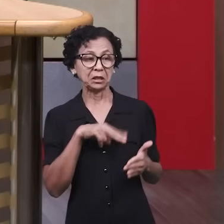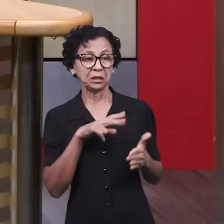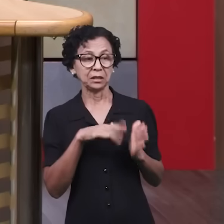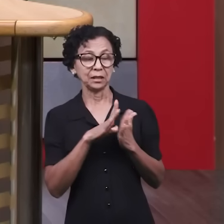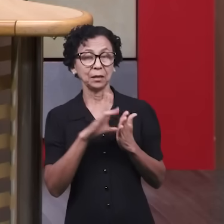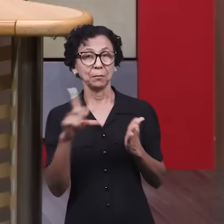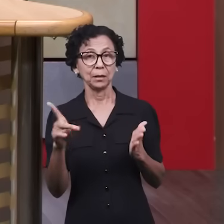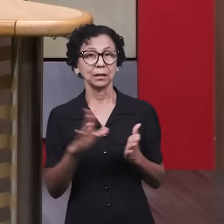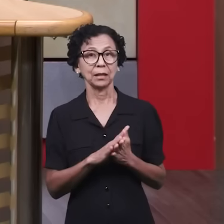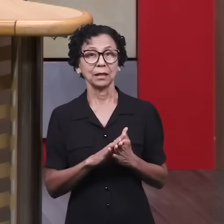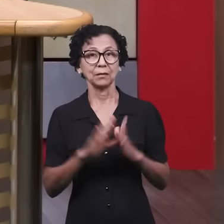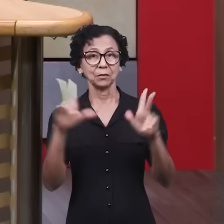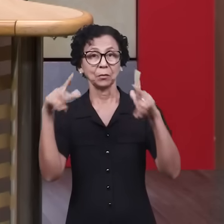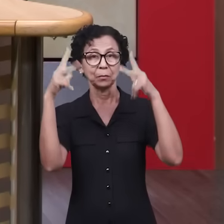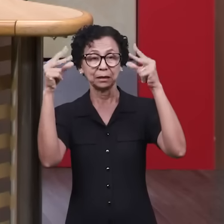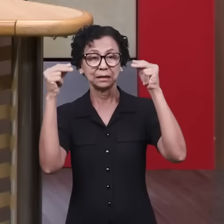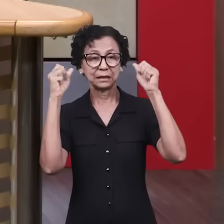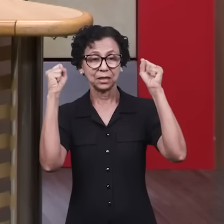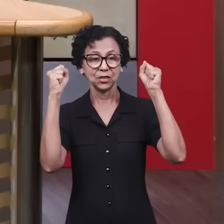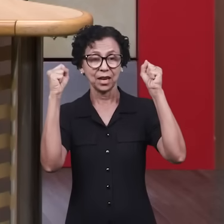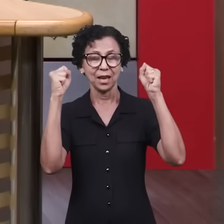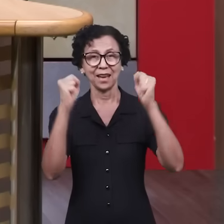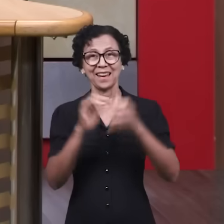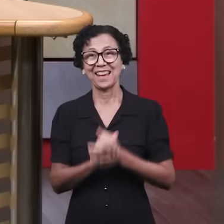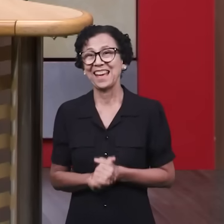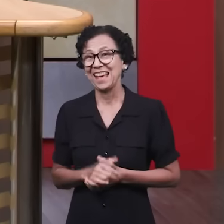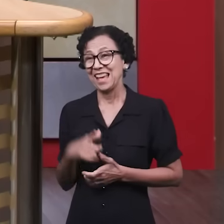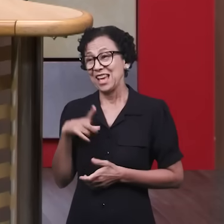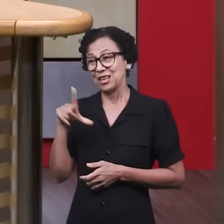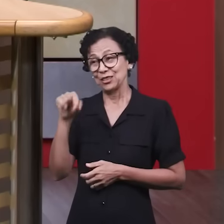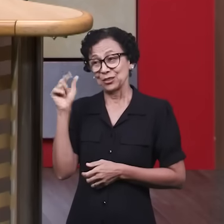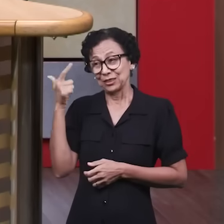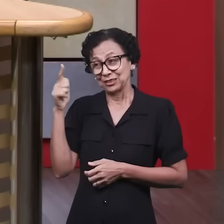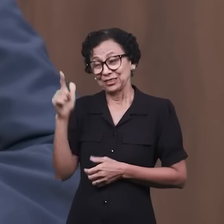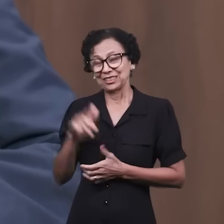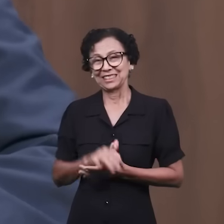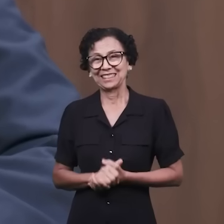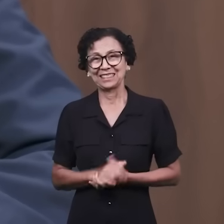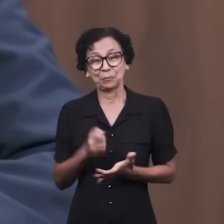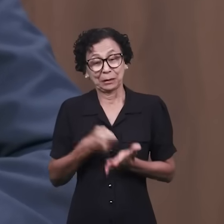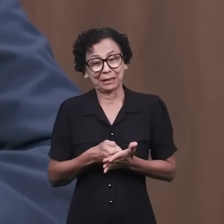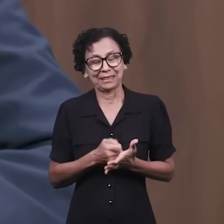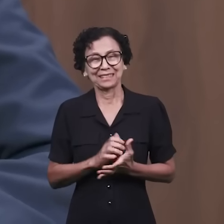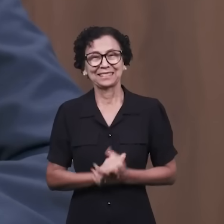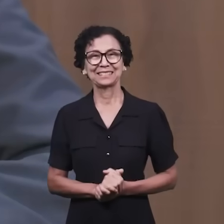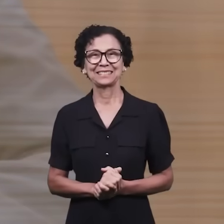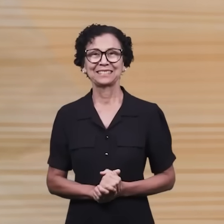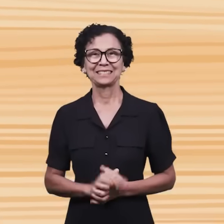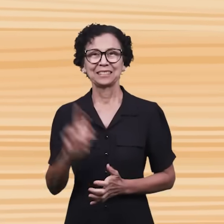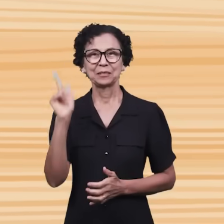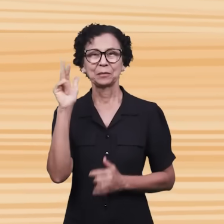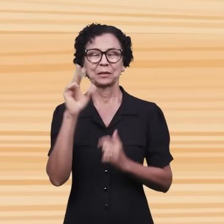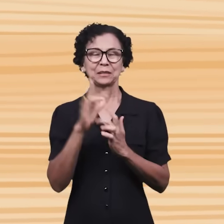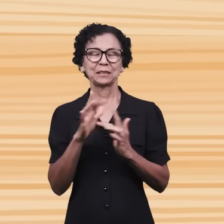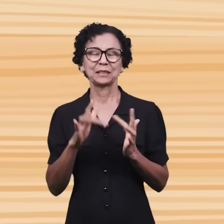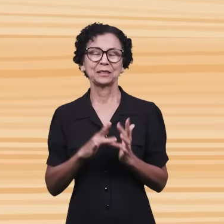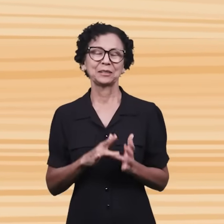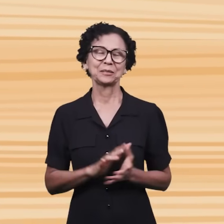não tinha alternativa. Tinha que... A paz do Senhor para todos. A paz do Senhor, irmãos. Até a próxima.